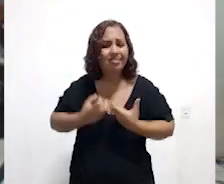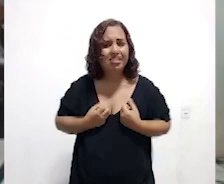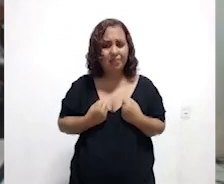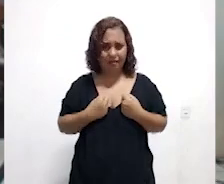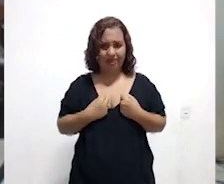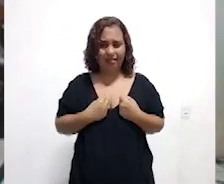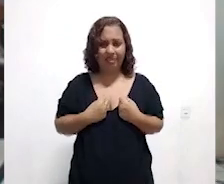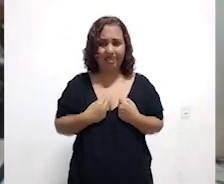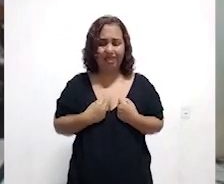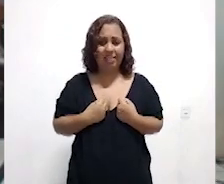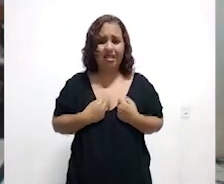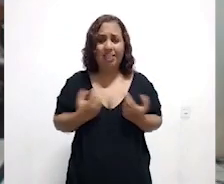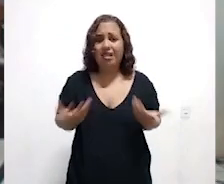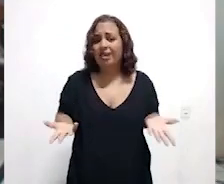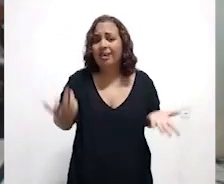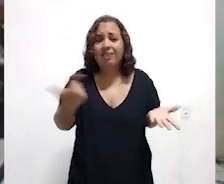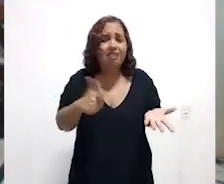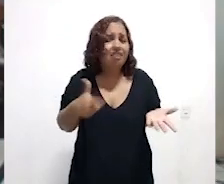e não tendo isso,